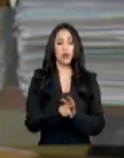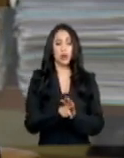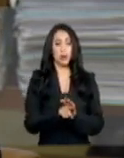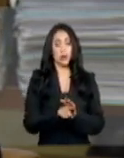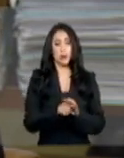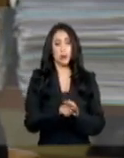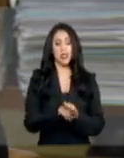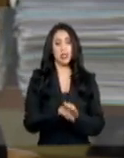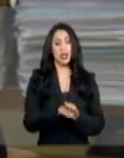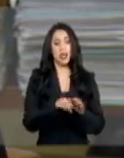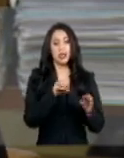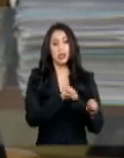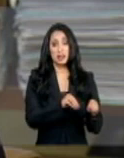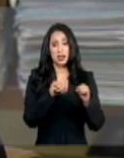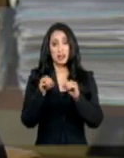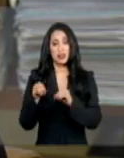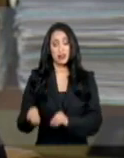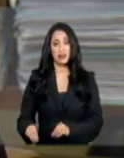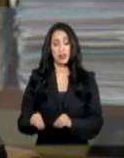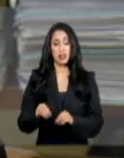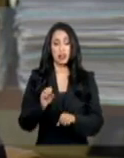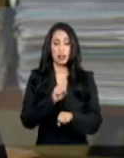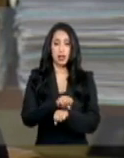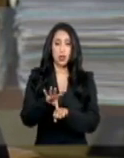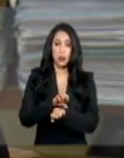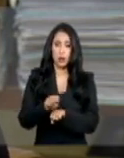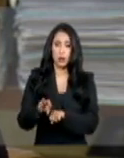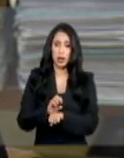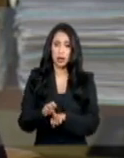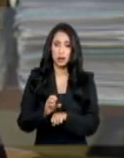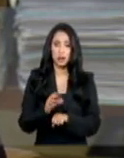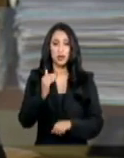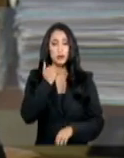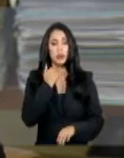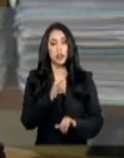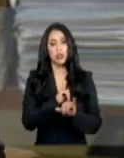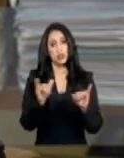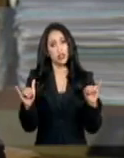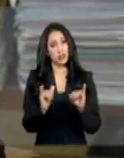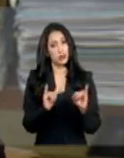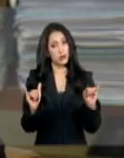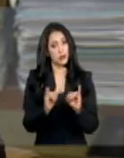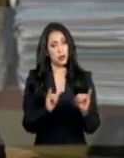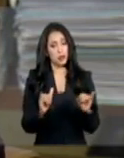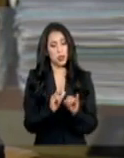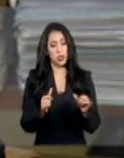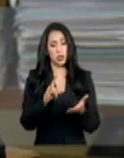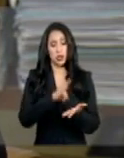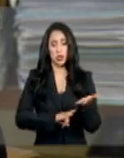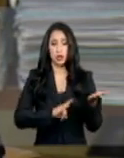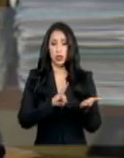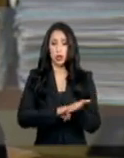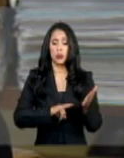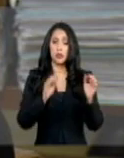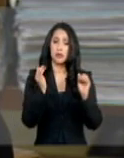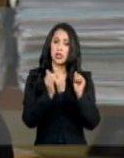ou simples compartilhamento de informações e documentos reservados